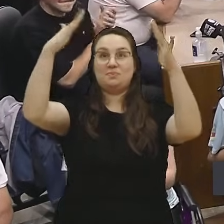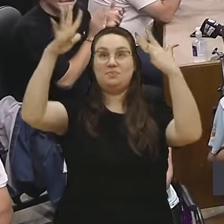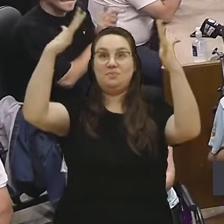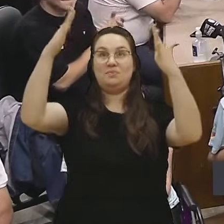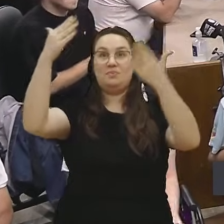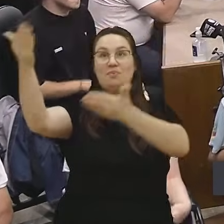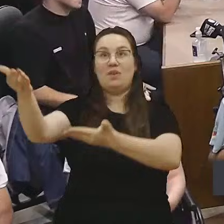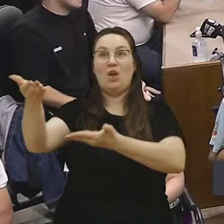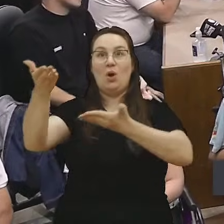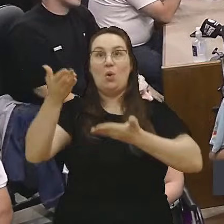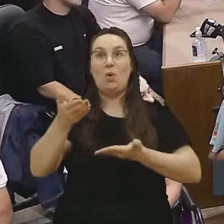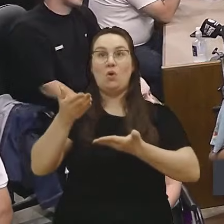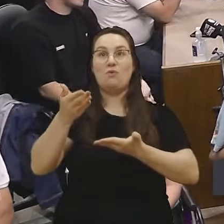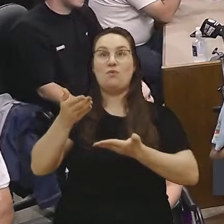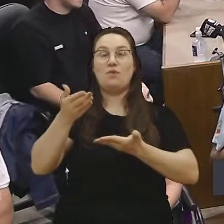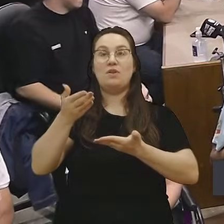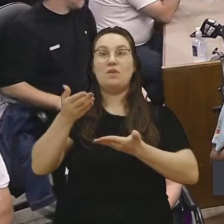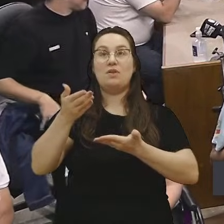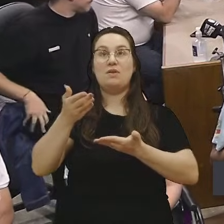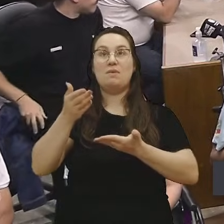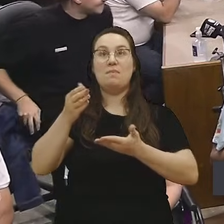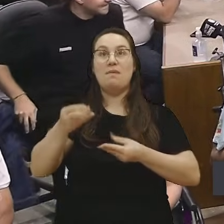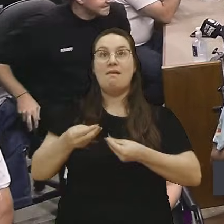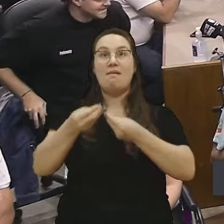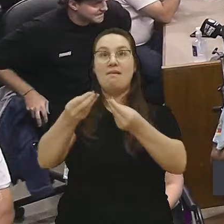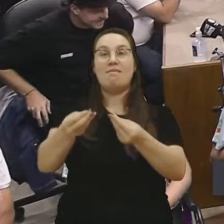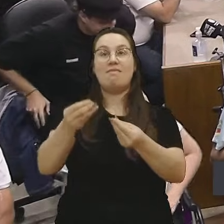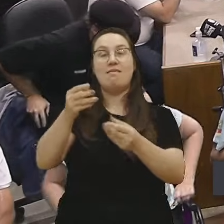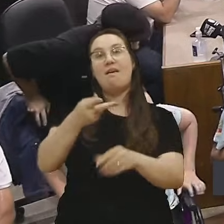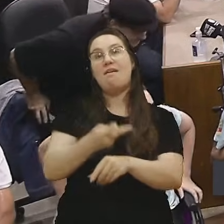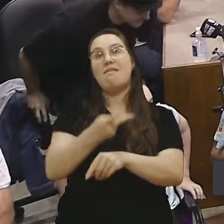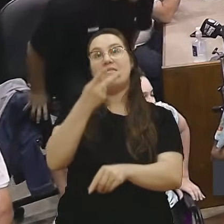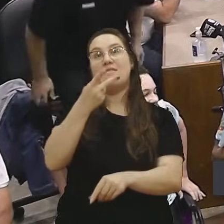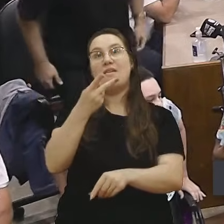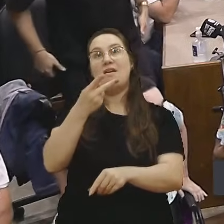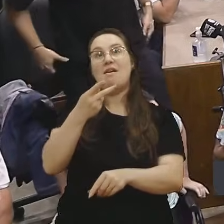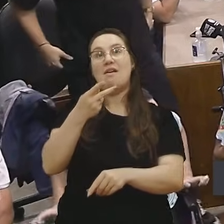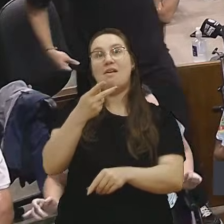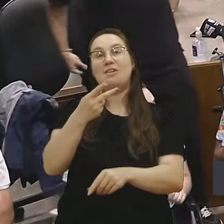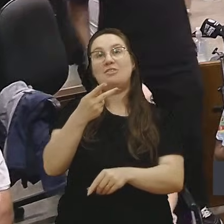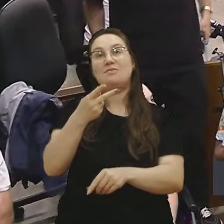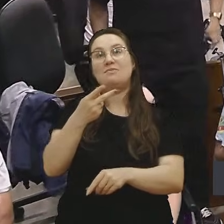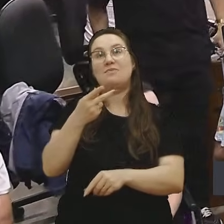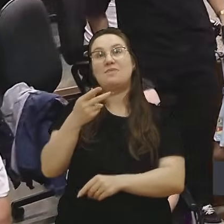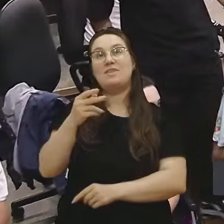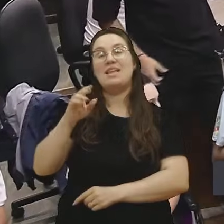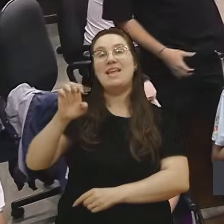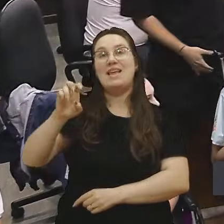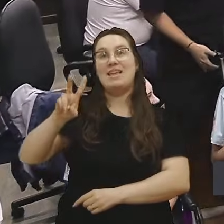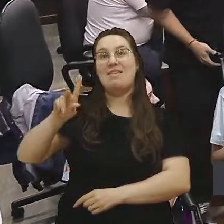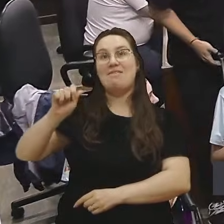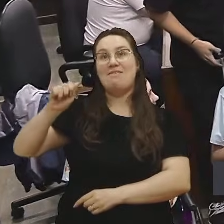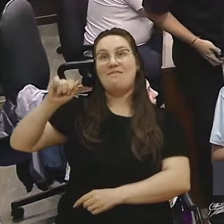Convido para que façam a entrega neste momento o Franco Renz e o Evair Pinheiro Ramos.